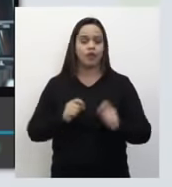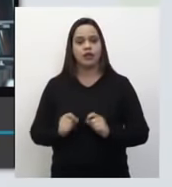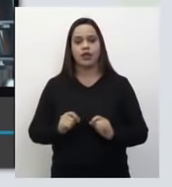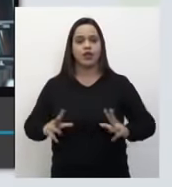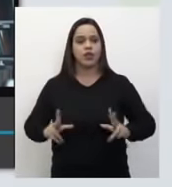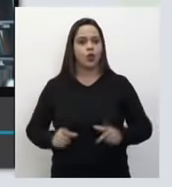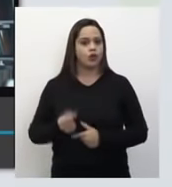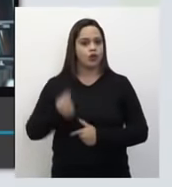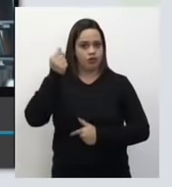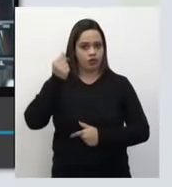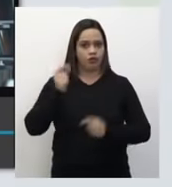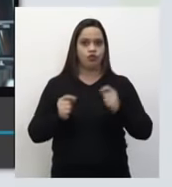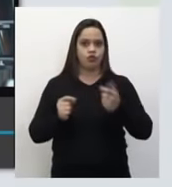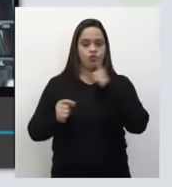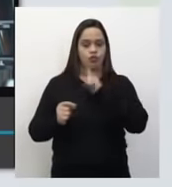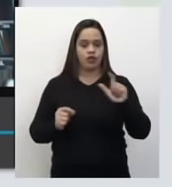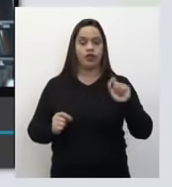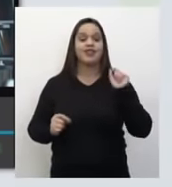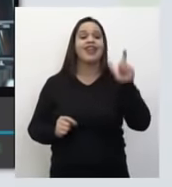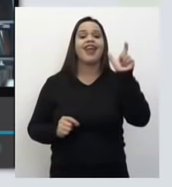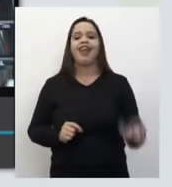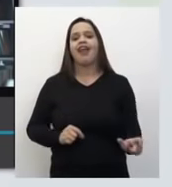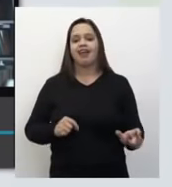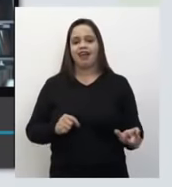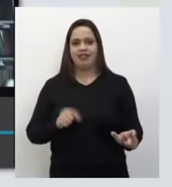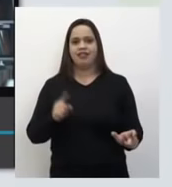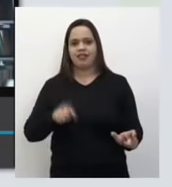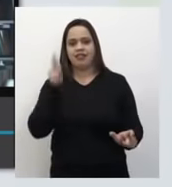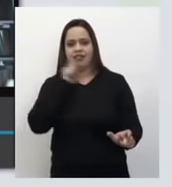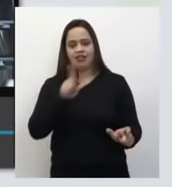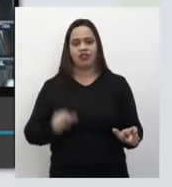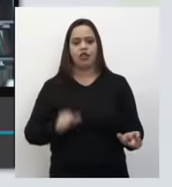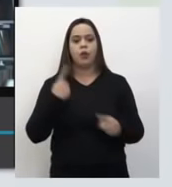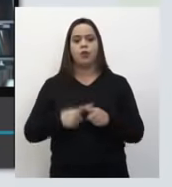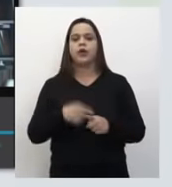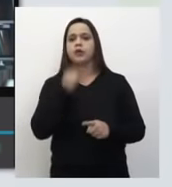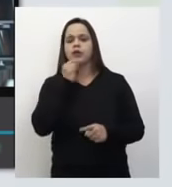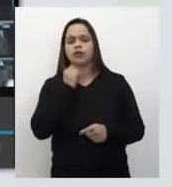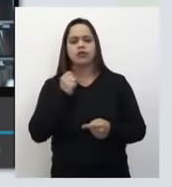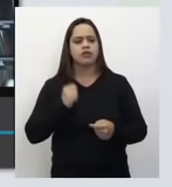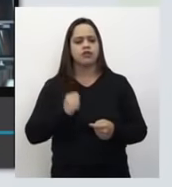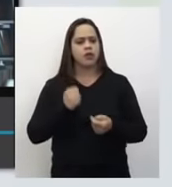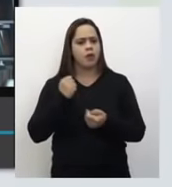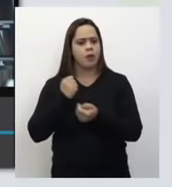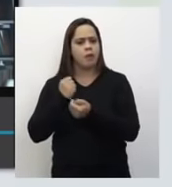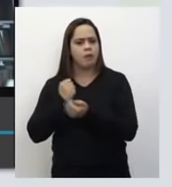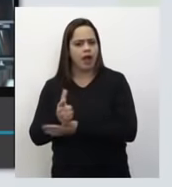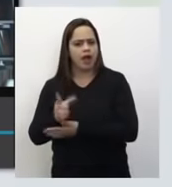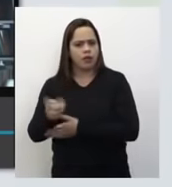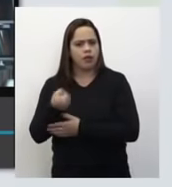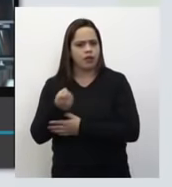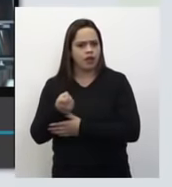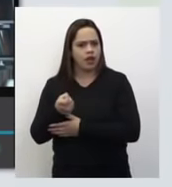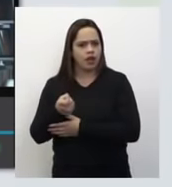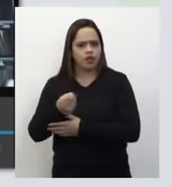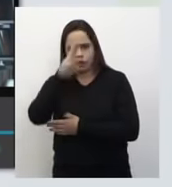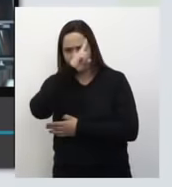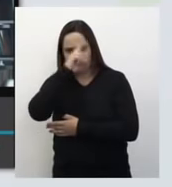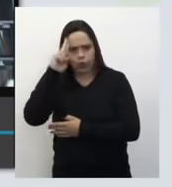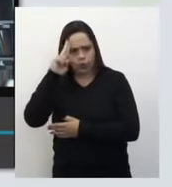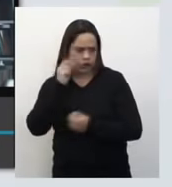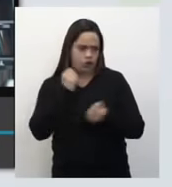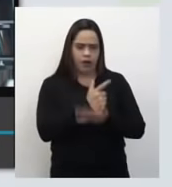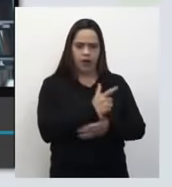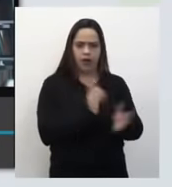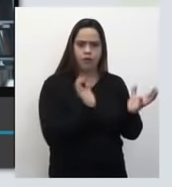A rentabilidade é quem que ganha dinheiro, né? Ou seja, por que eu pago uma taxa para o Uber sendo entregador? Eu pago para uma cooperativa, por que não? Agora,